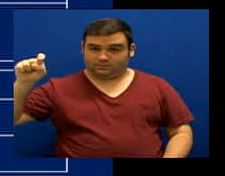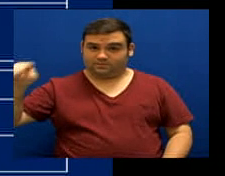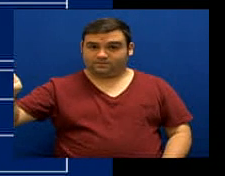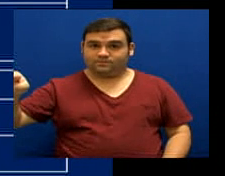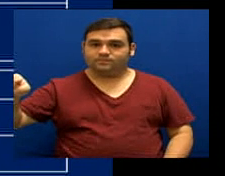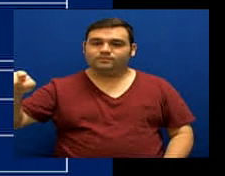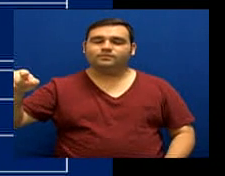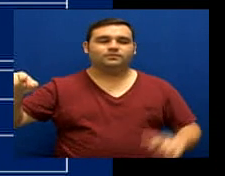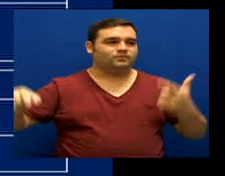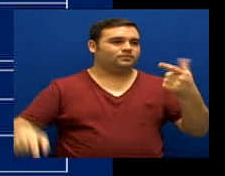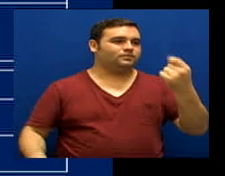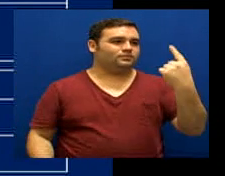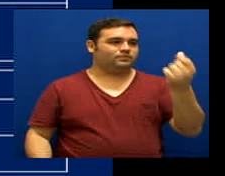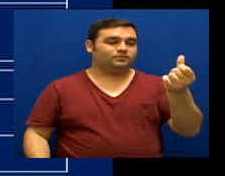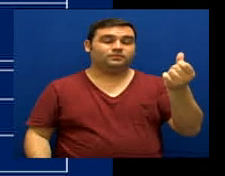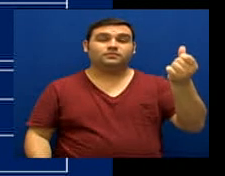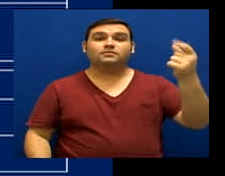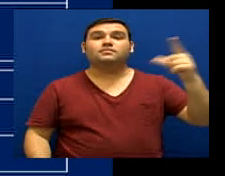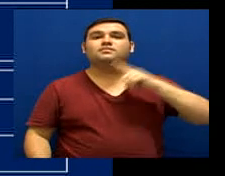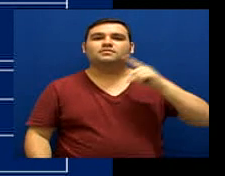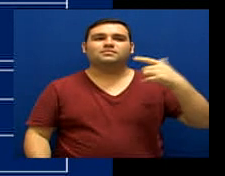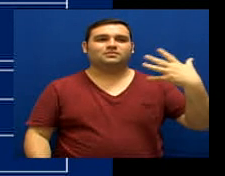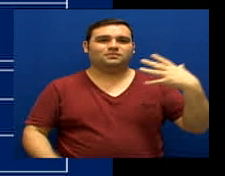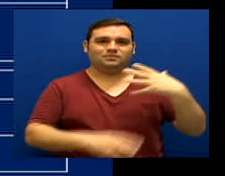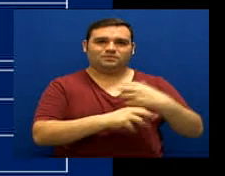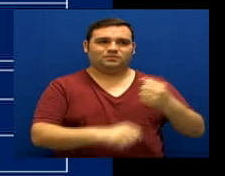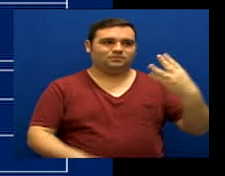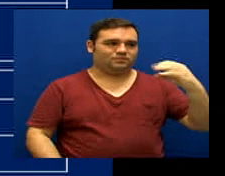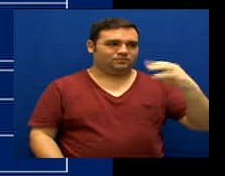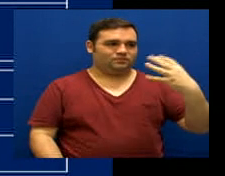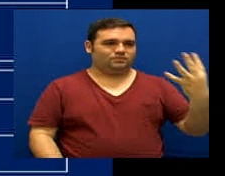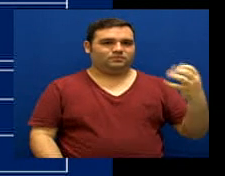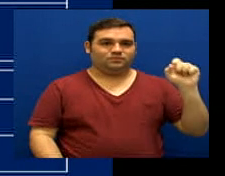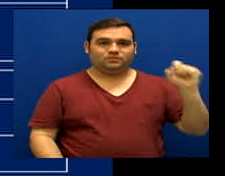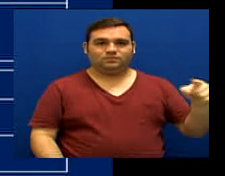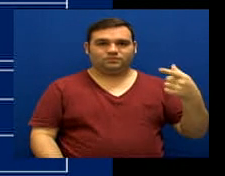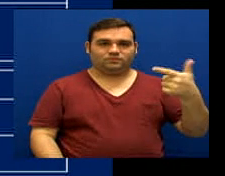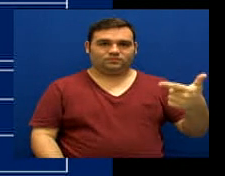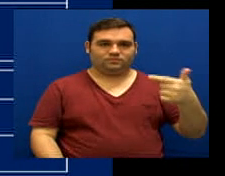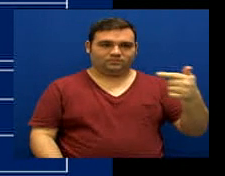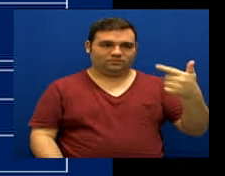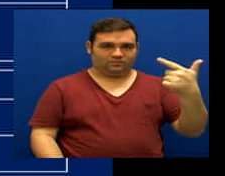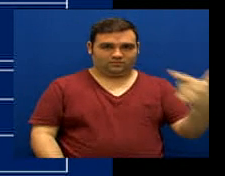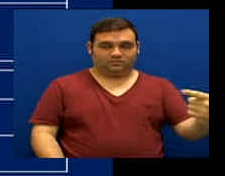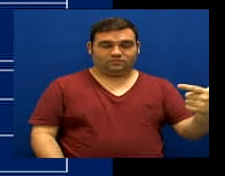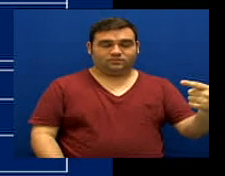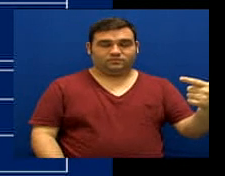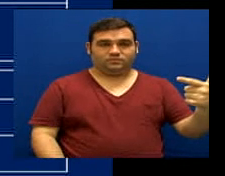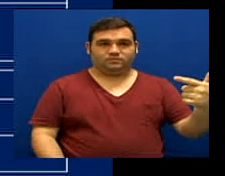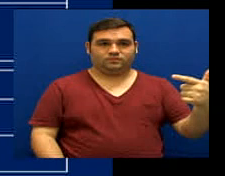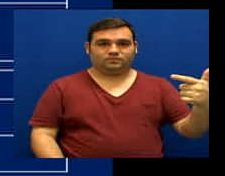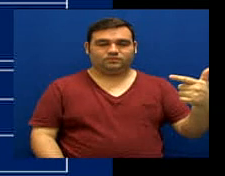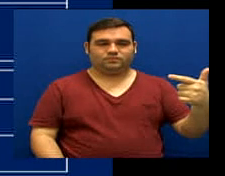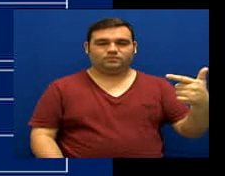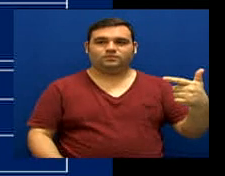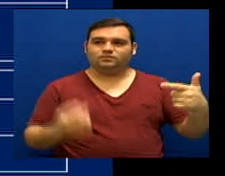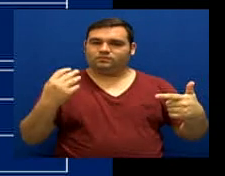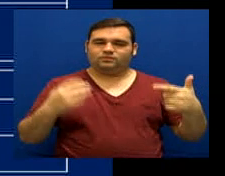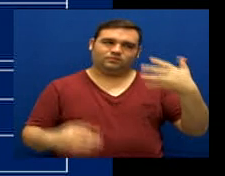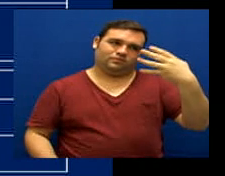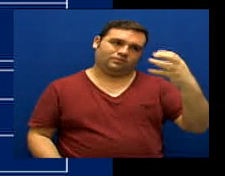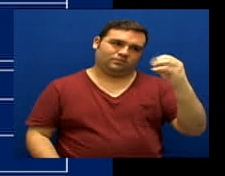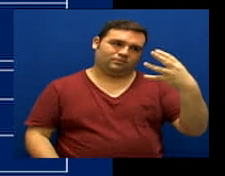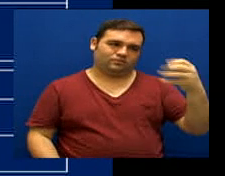arrecadado em 2016 404 mil 272 404